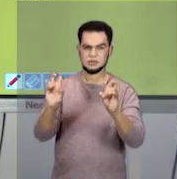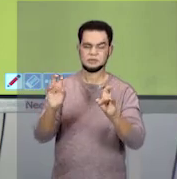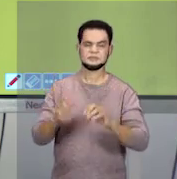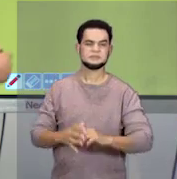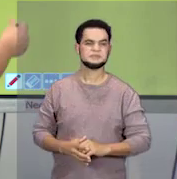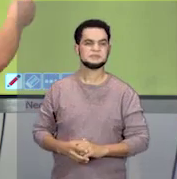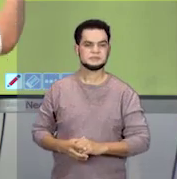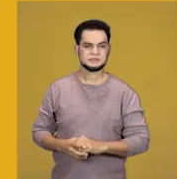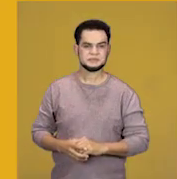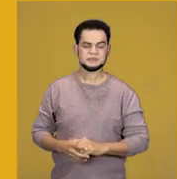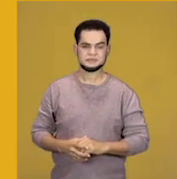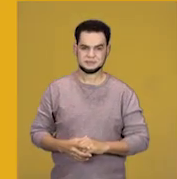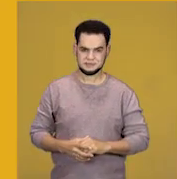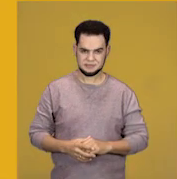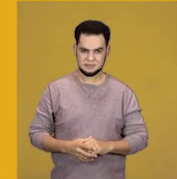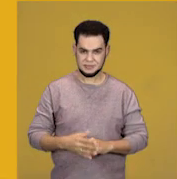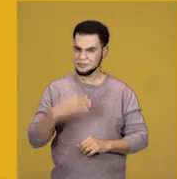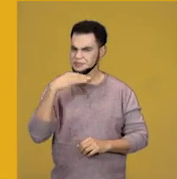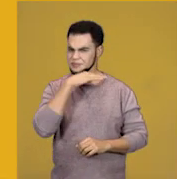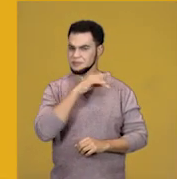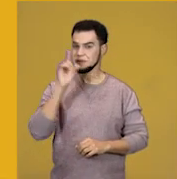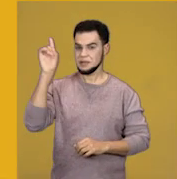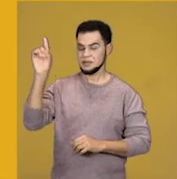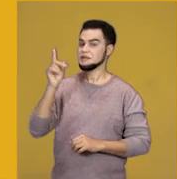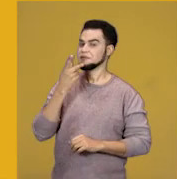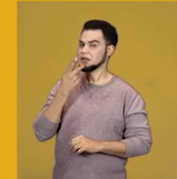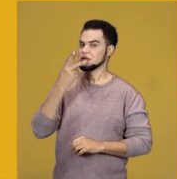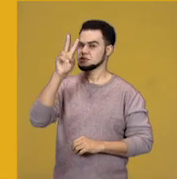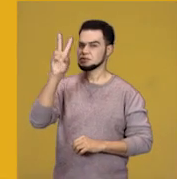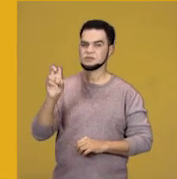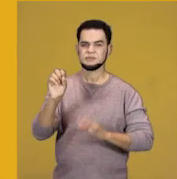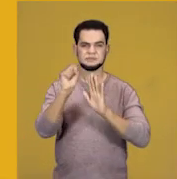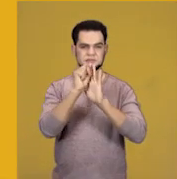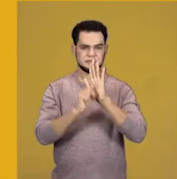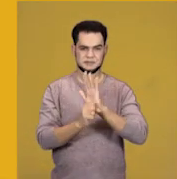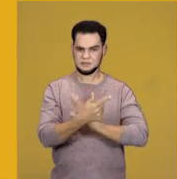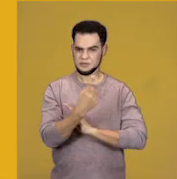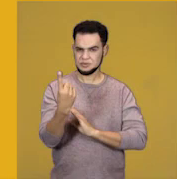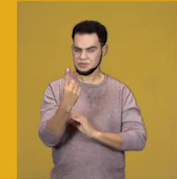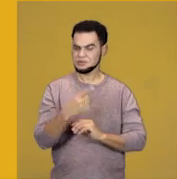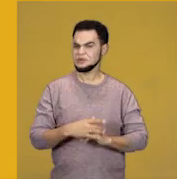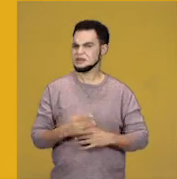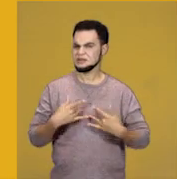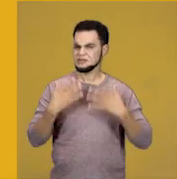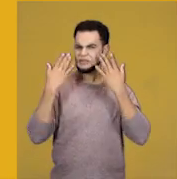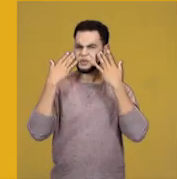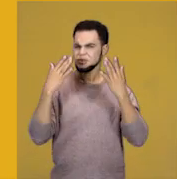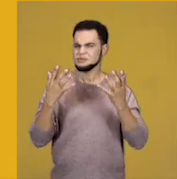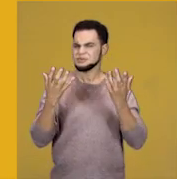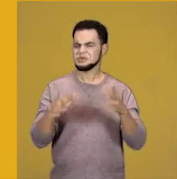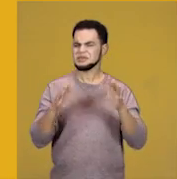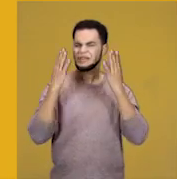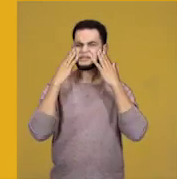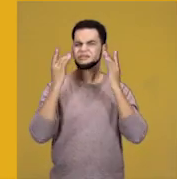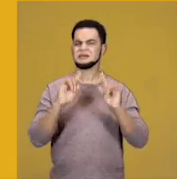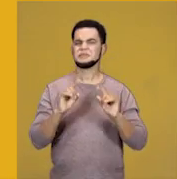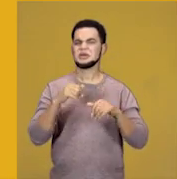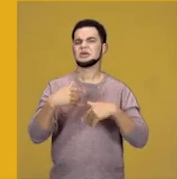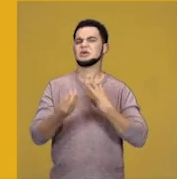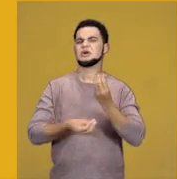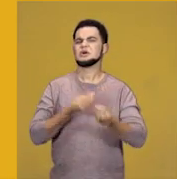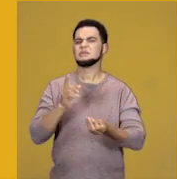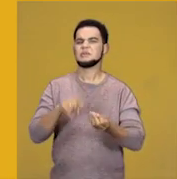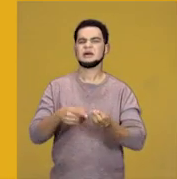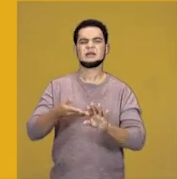então que eu tenho a especificação no século XXI, então não quero saber como que era viver em rede na década de